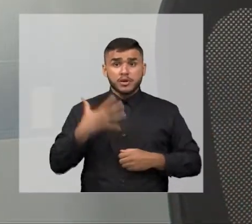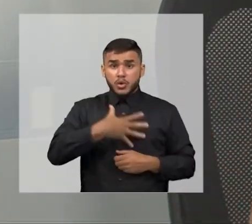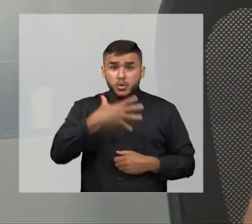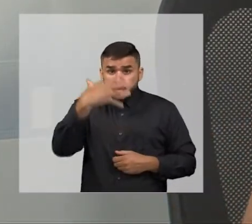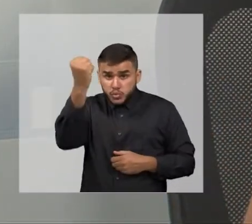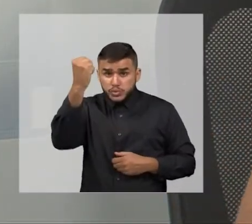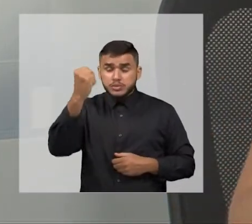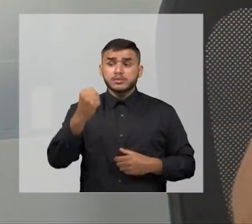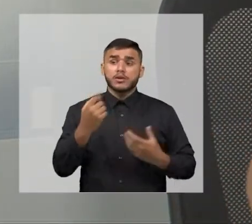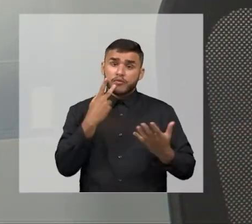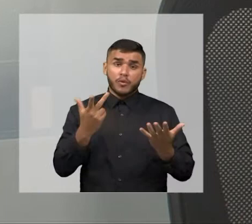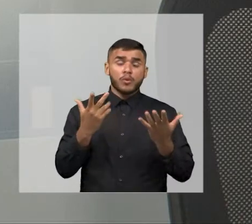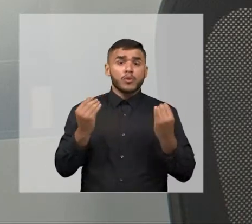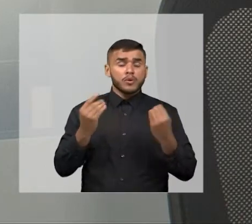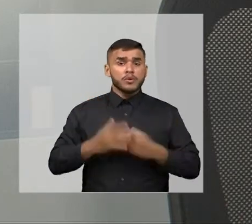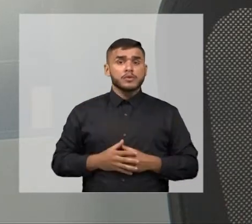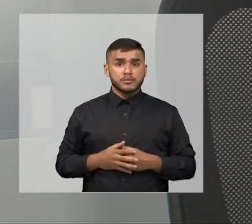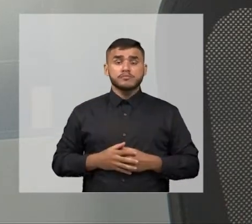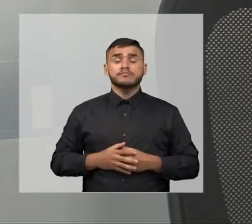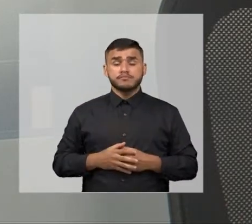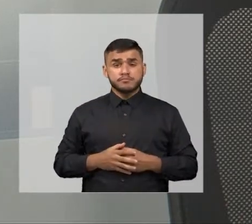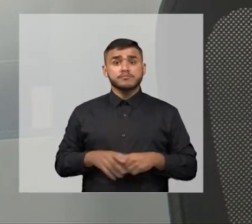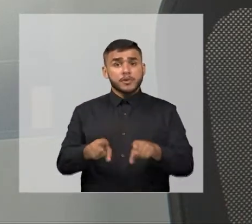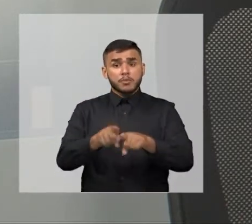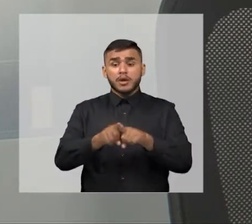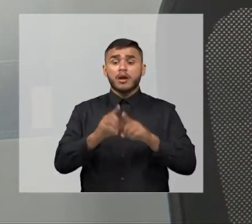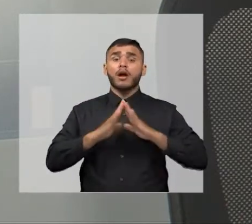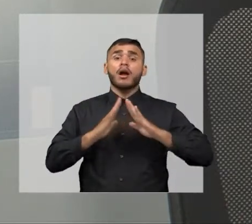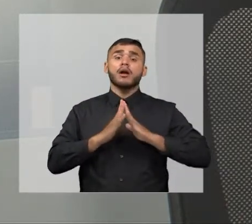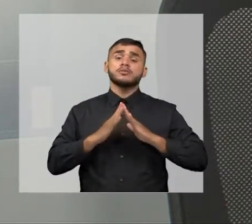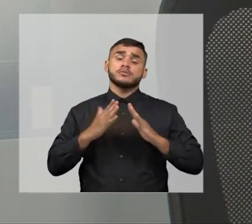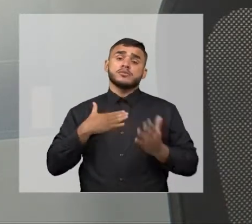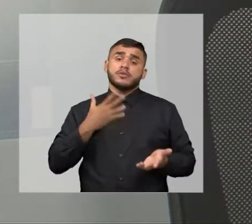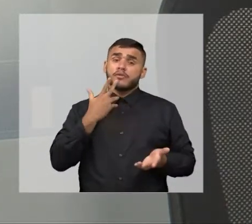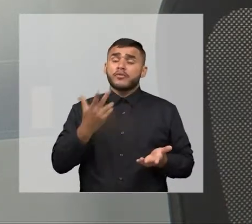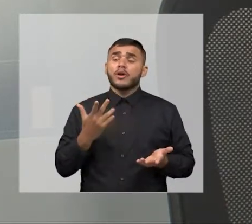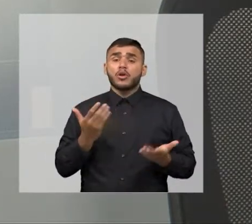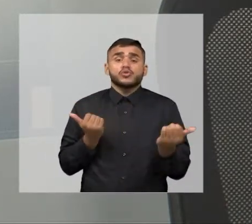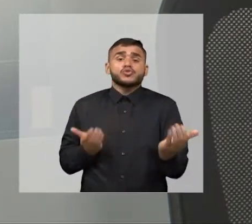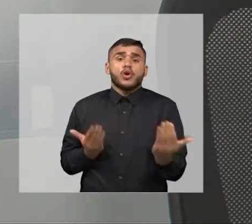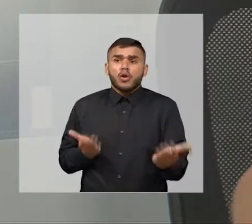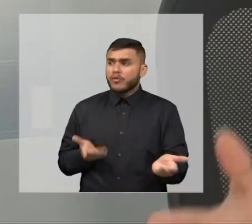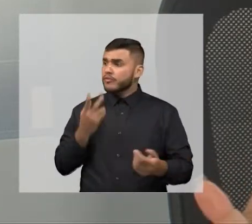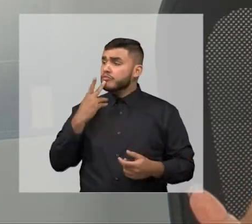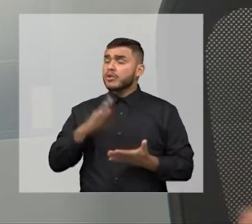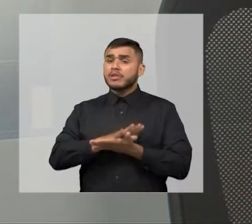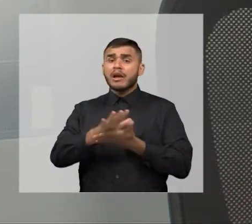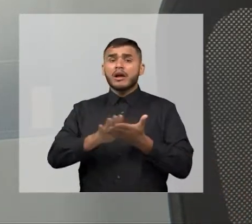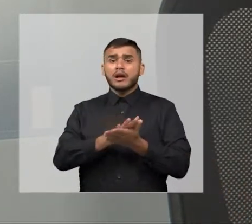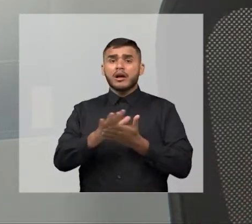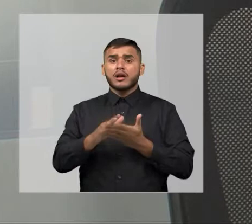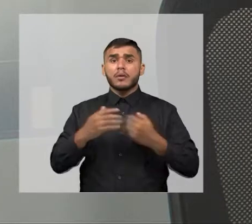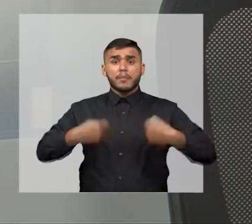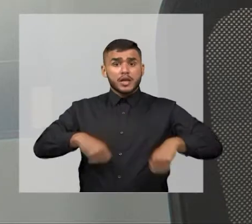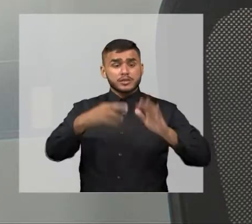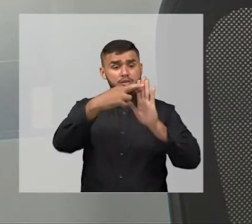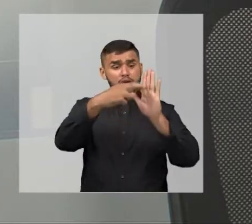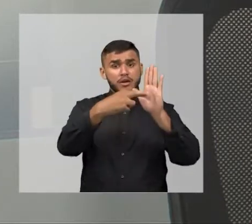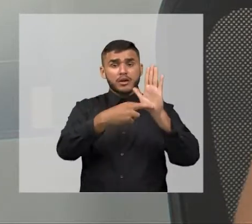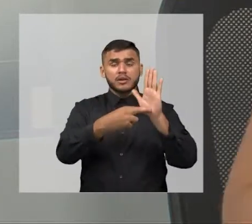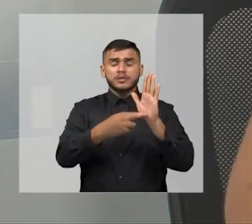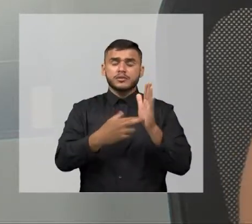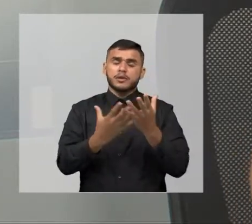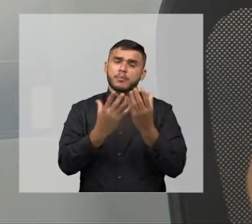está olhando para isso. É outra forma deles se matarem dentro de casa também, sem a menor fiscalização, se não tiver o mínimo de